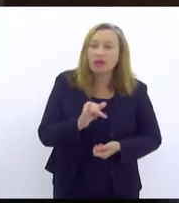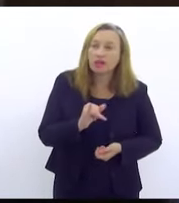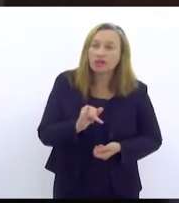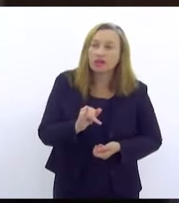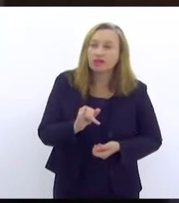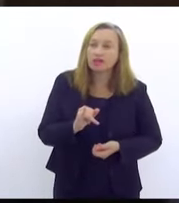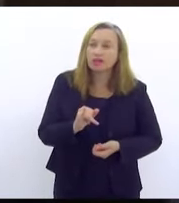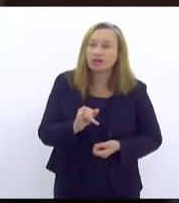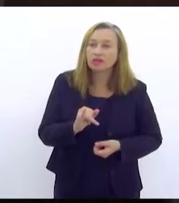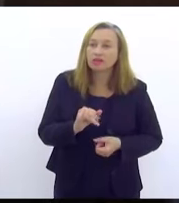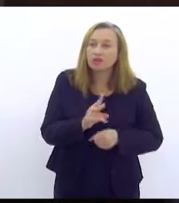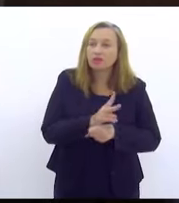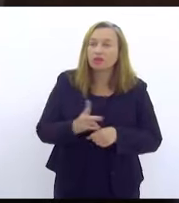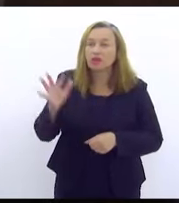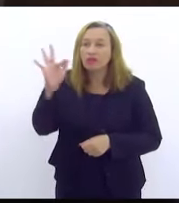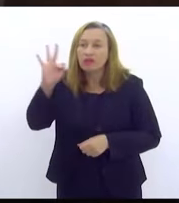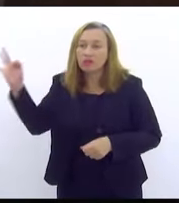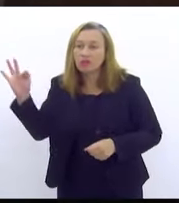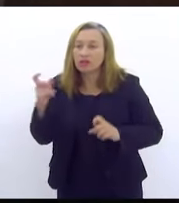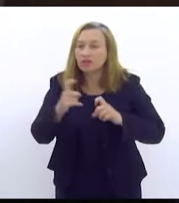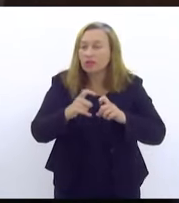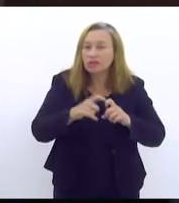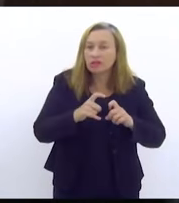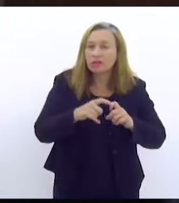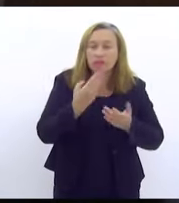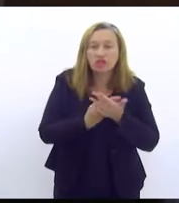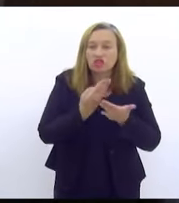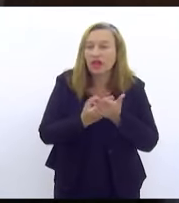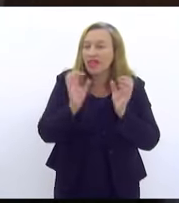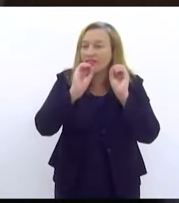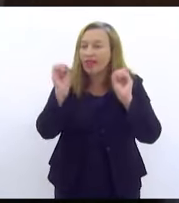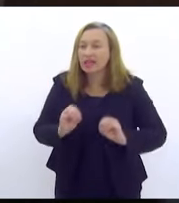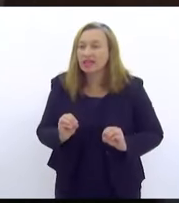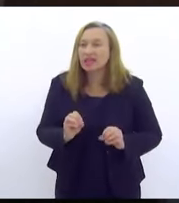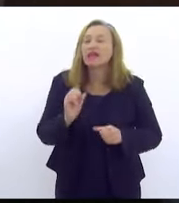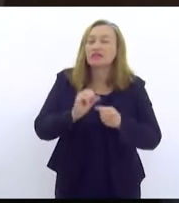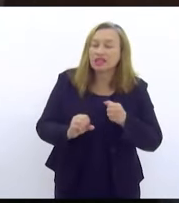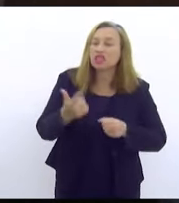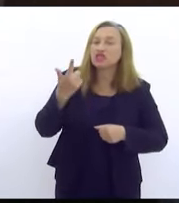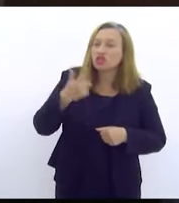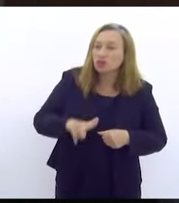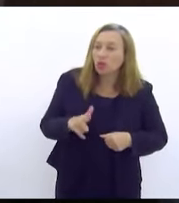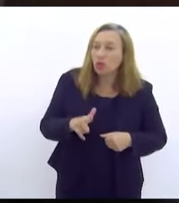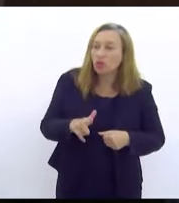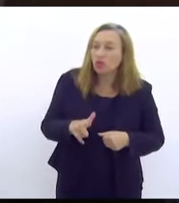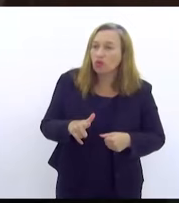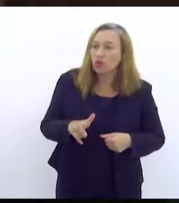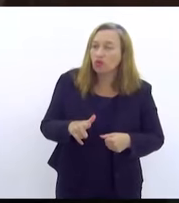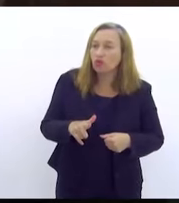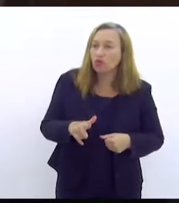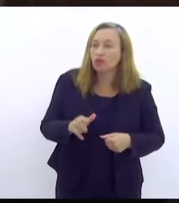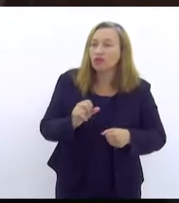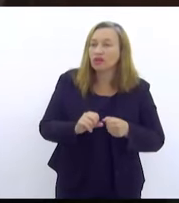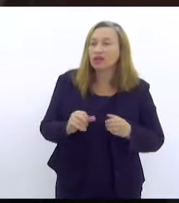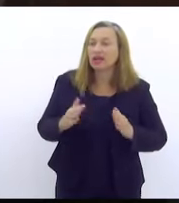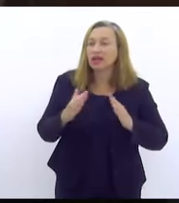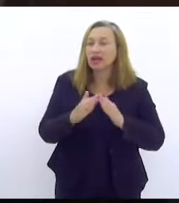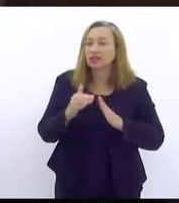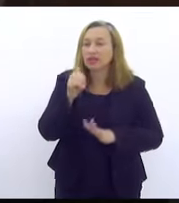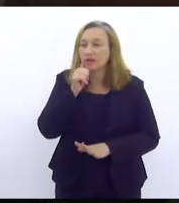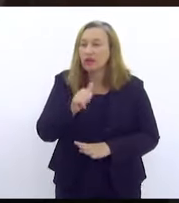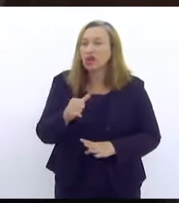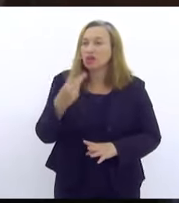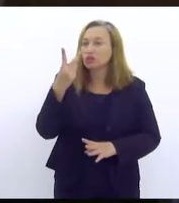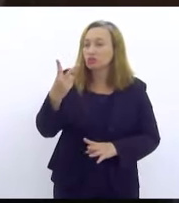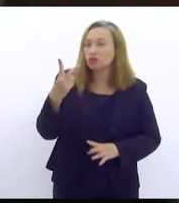Ele não vai procurar uma faculdade de medicina para estudar. É óbvio que ele vai fazer aquilo que ele fez lá. Estuprou